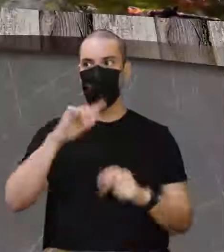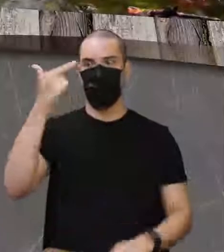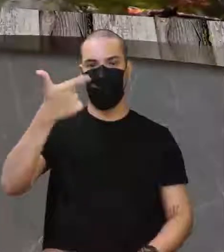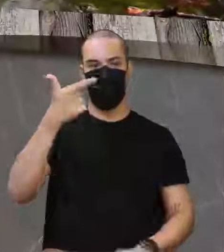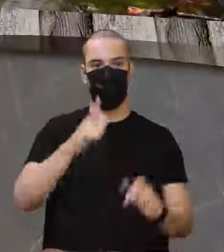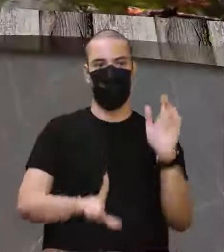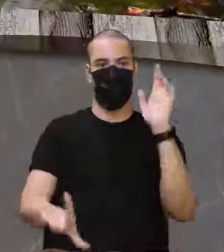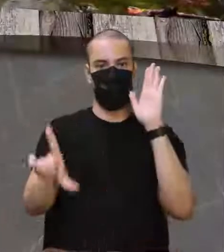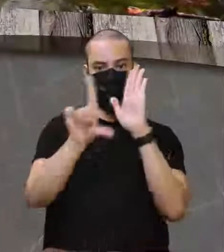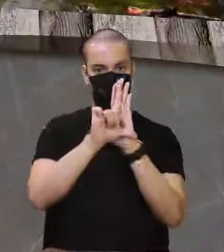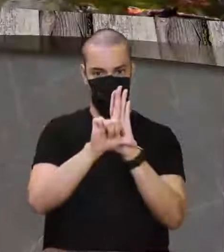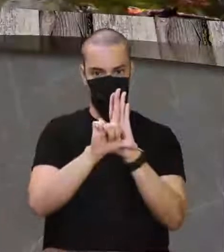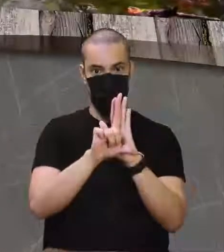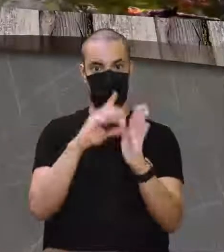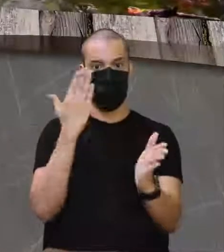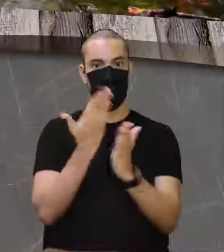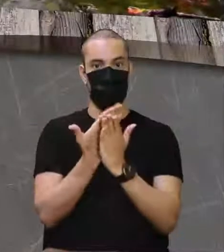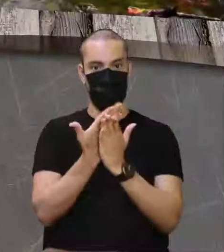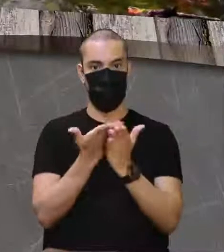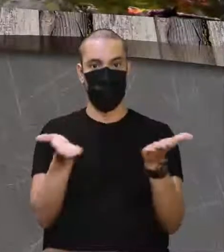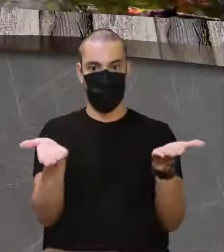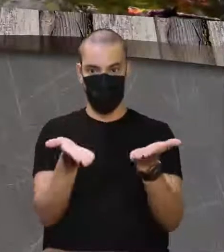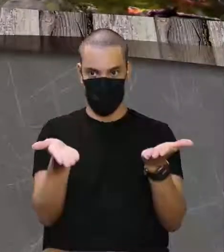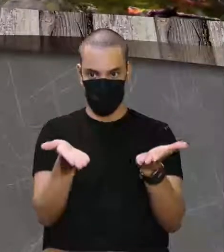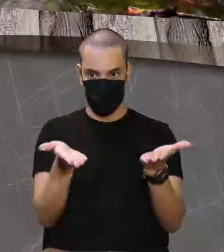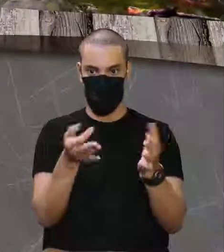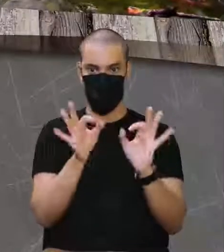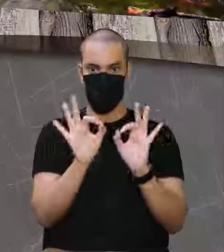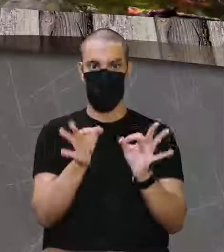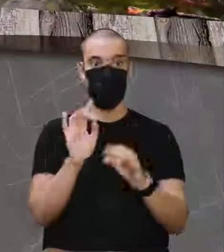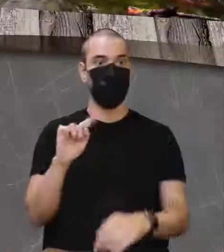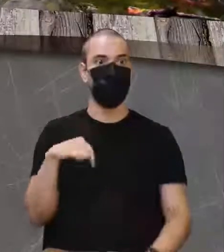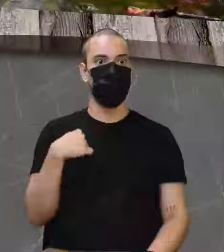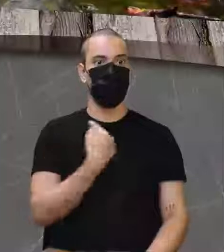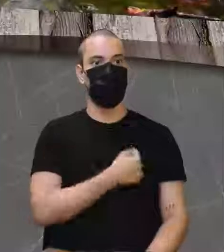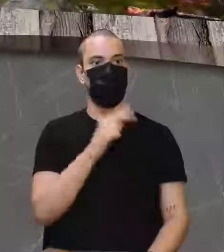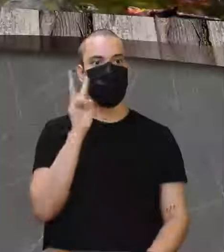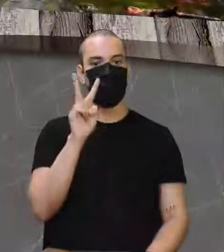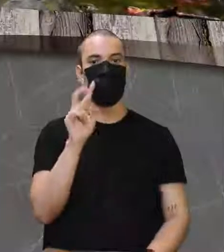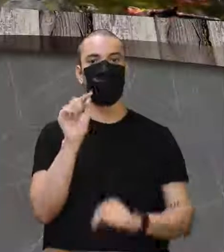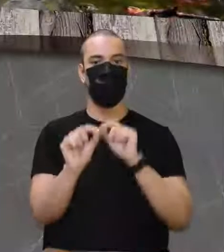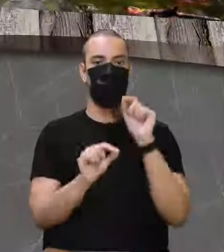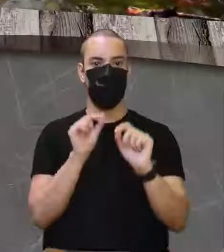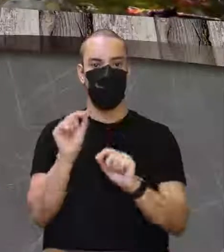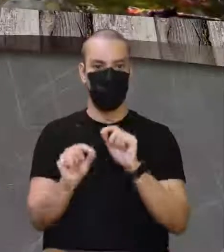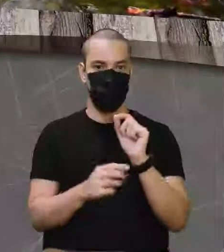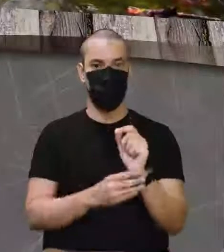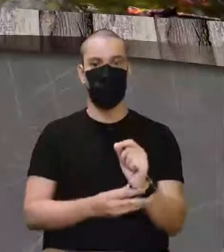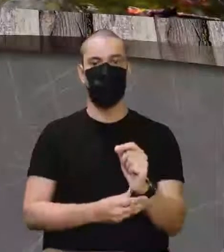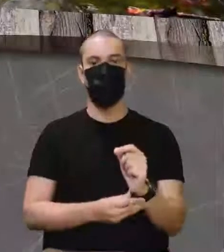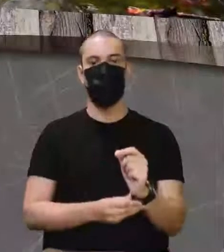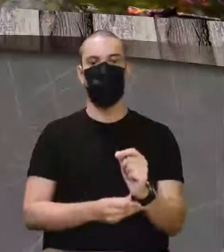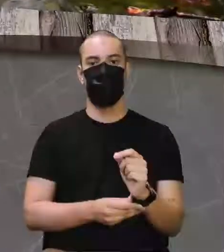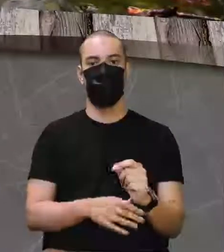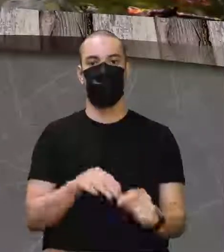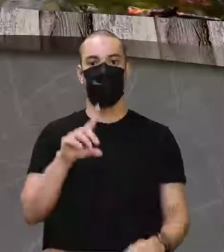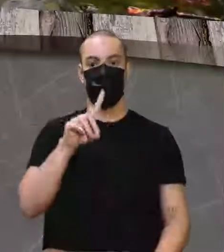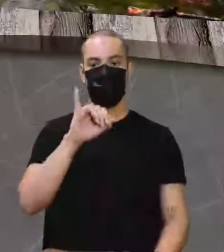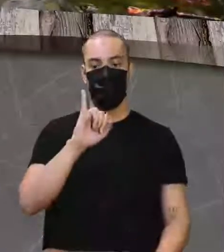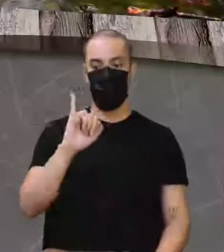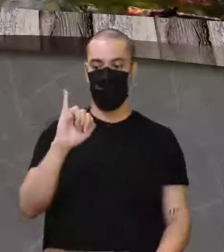lei de Mendel, que é essa nossa aula de hoje, a gente vai ver que o dihibridismo,